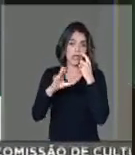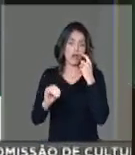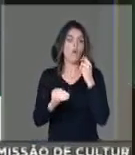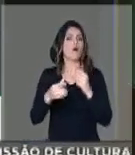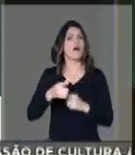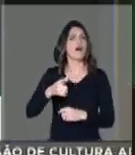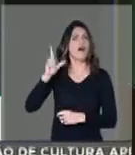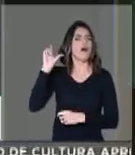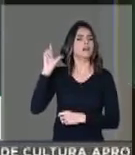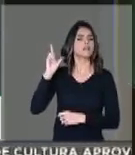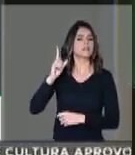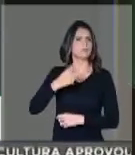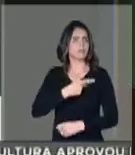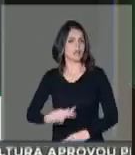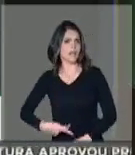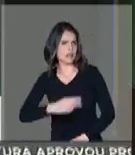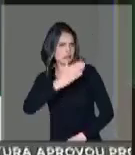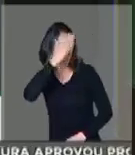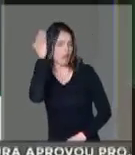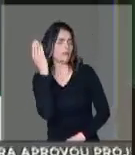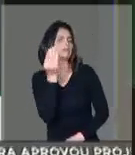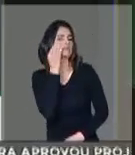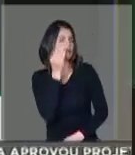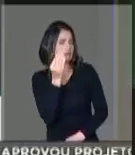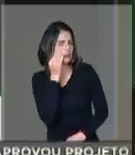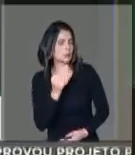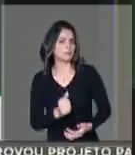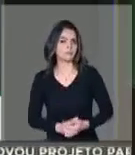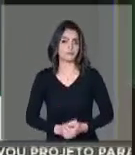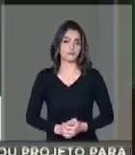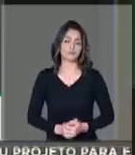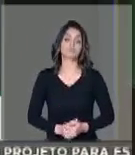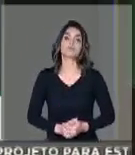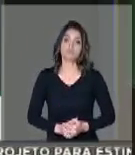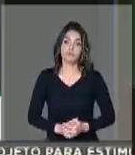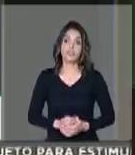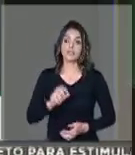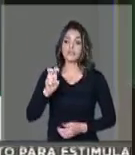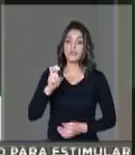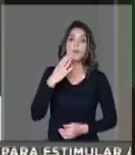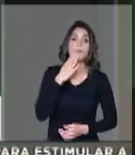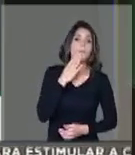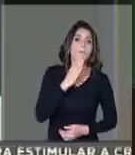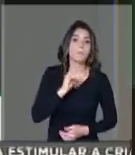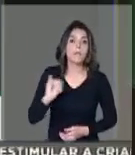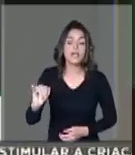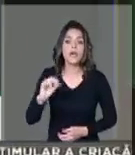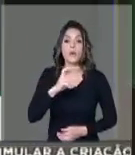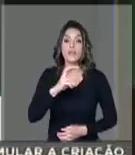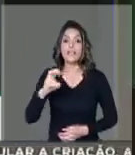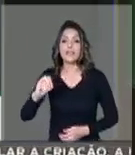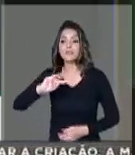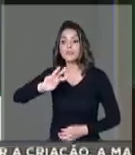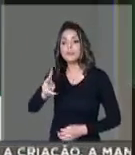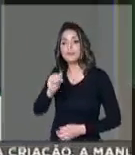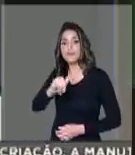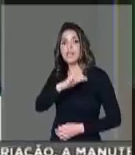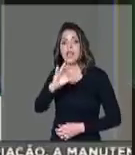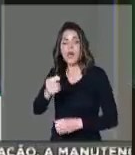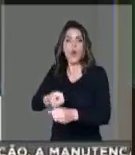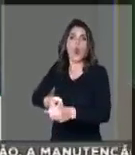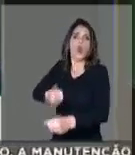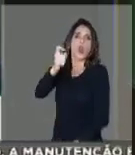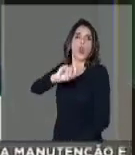Somente no primeiro trimestre, a Eletrobras teve 5 bilhões e meio de lucro líquido. E